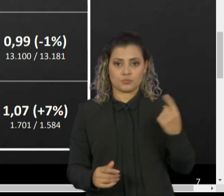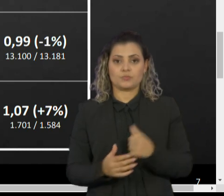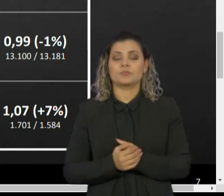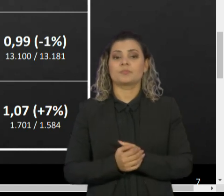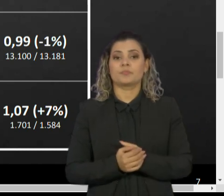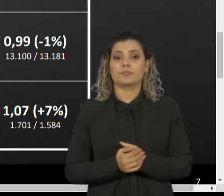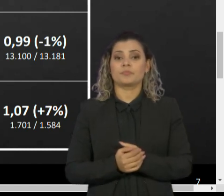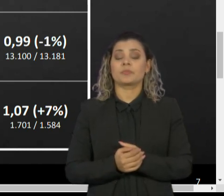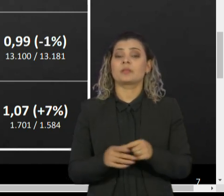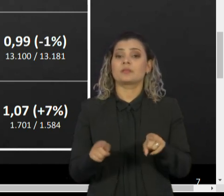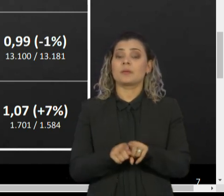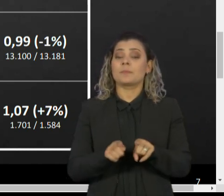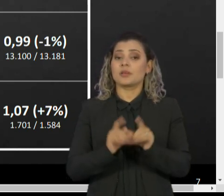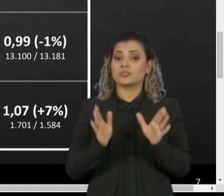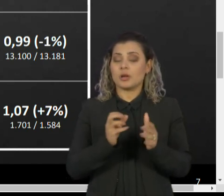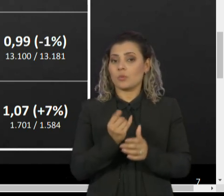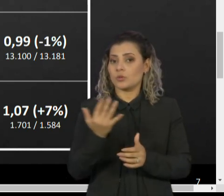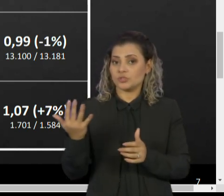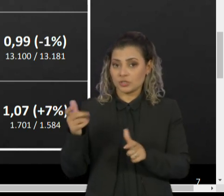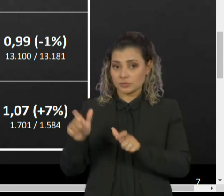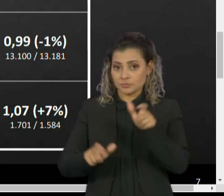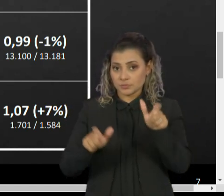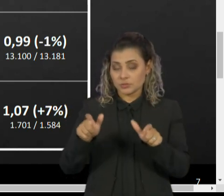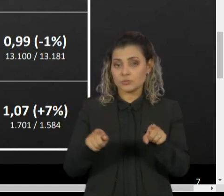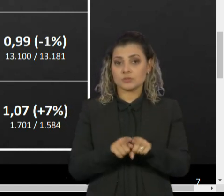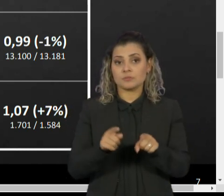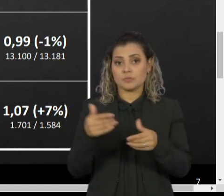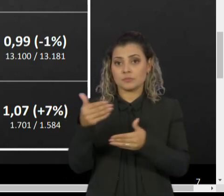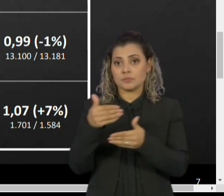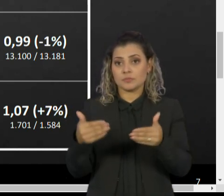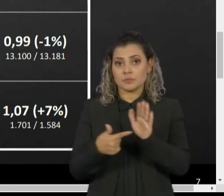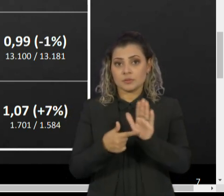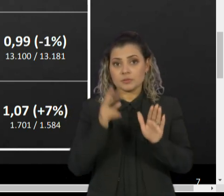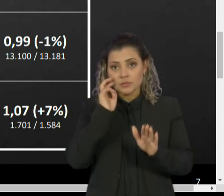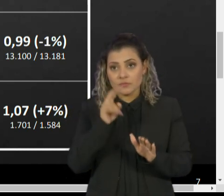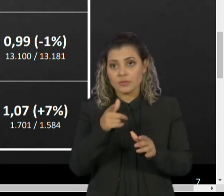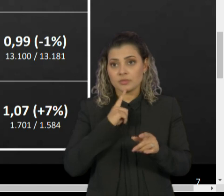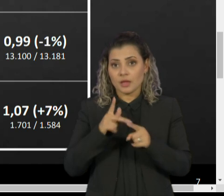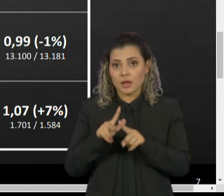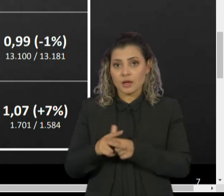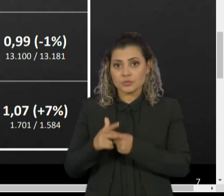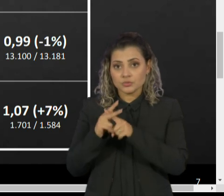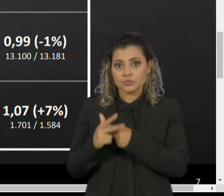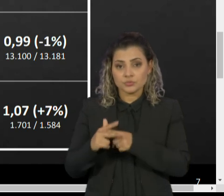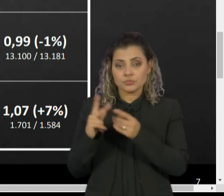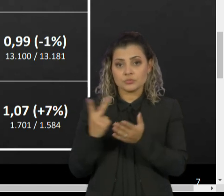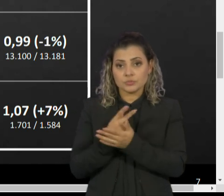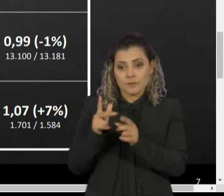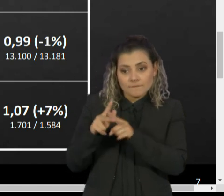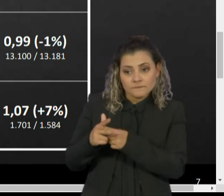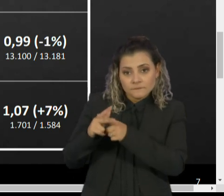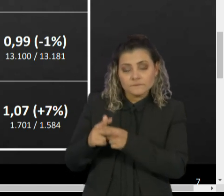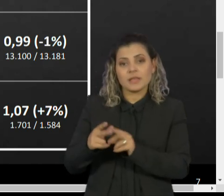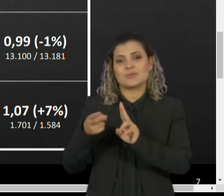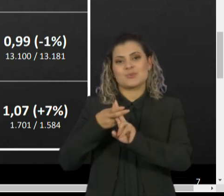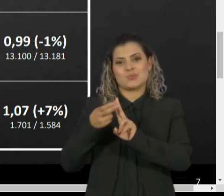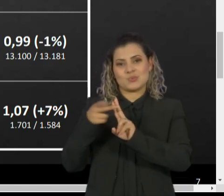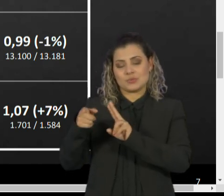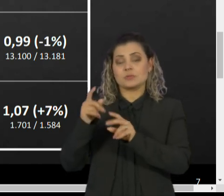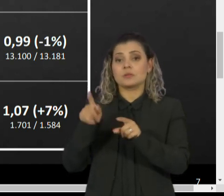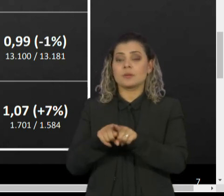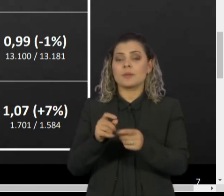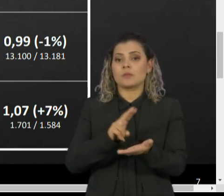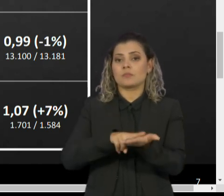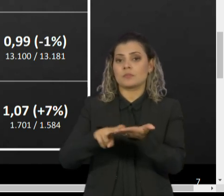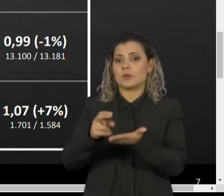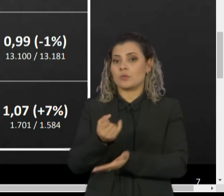O número de casos eu vou passar aqui porque a gente viu que está tendo esse ajuste com a correção da base do SUS. Em